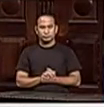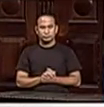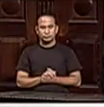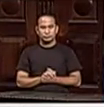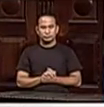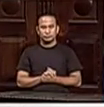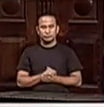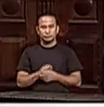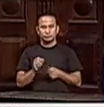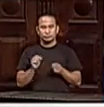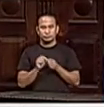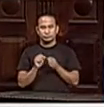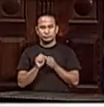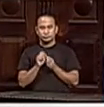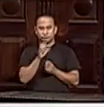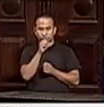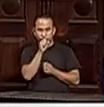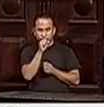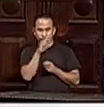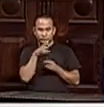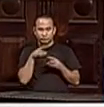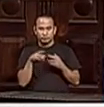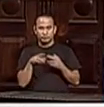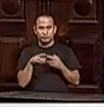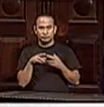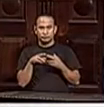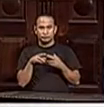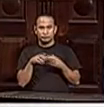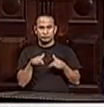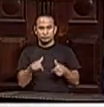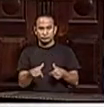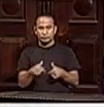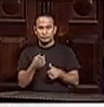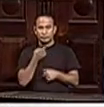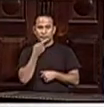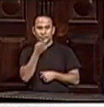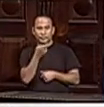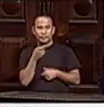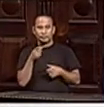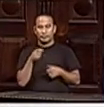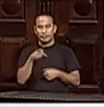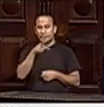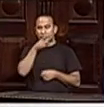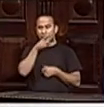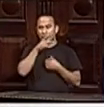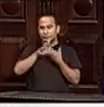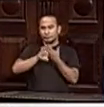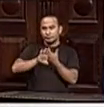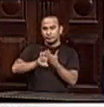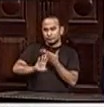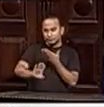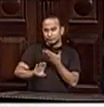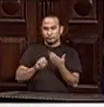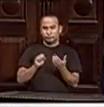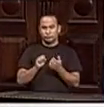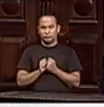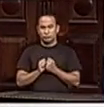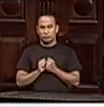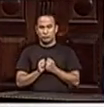vulgo laranjas, com relação muito próxima com os parlamentares afastados, sócios,